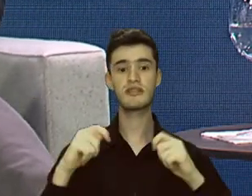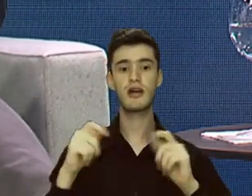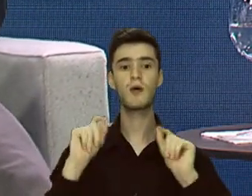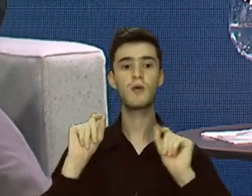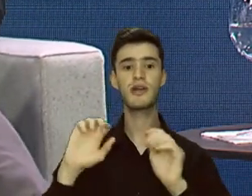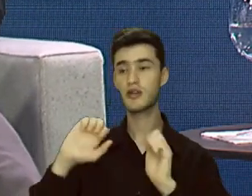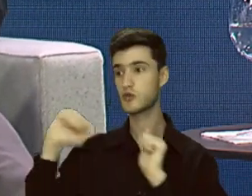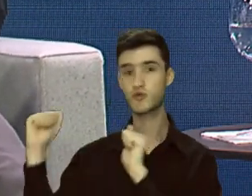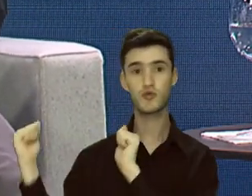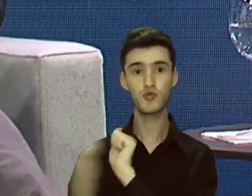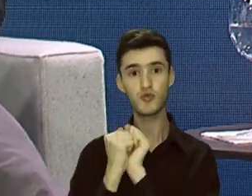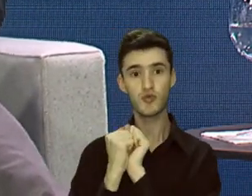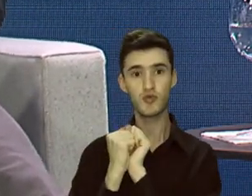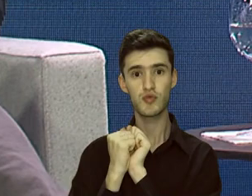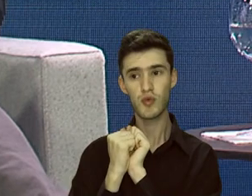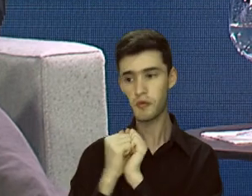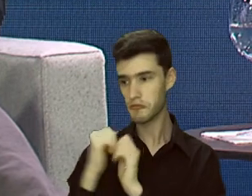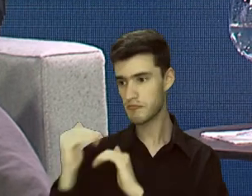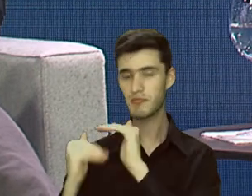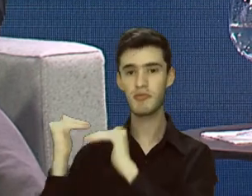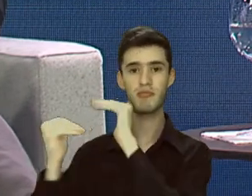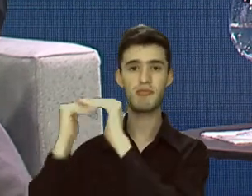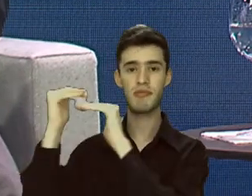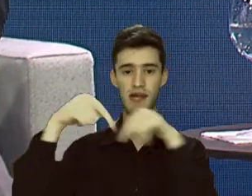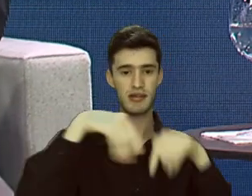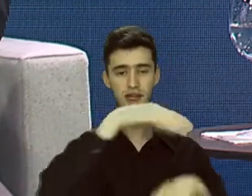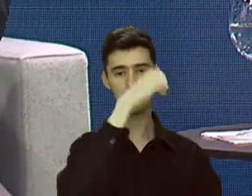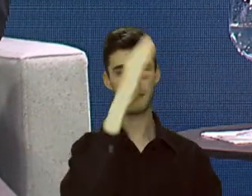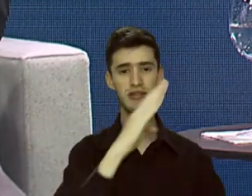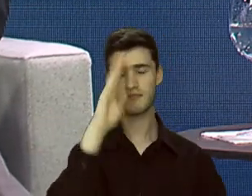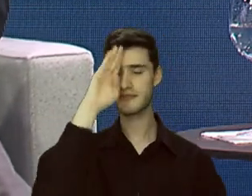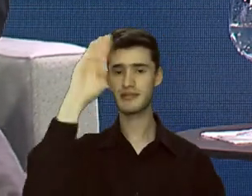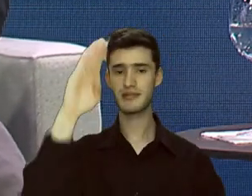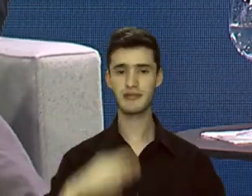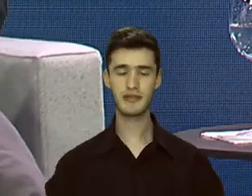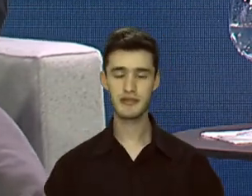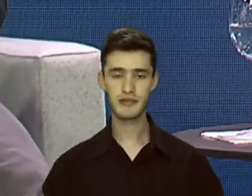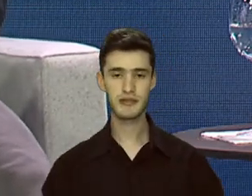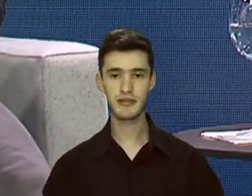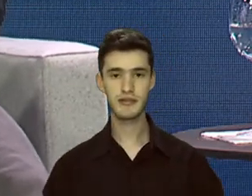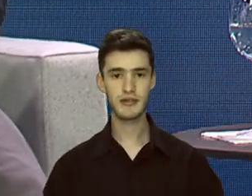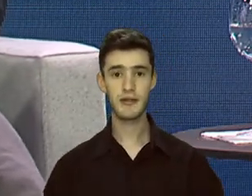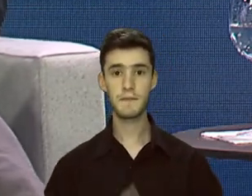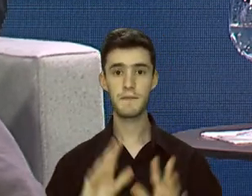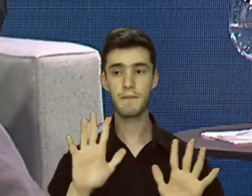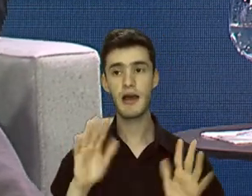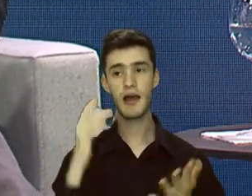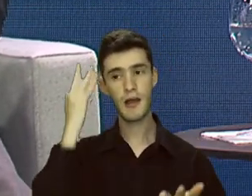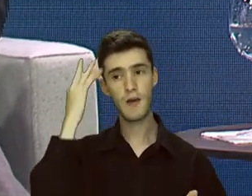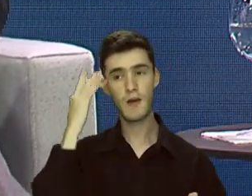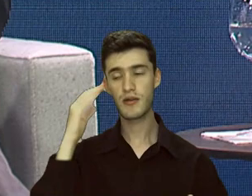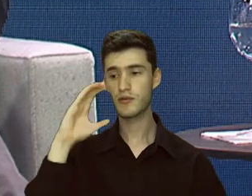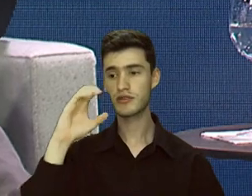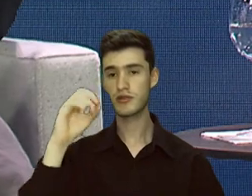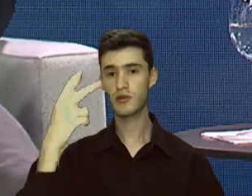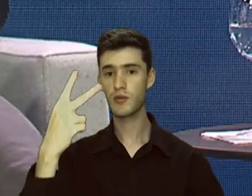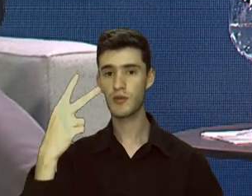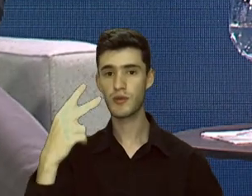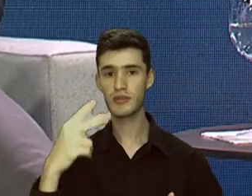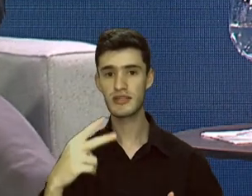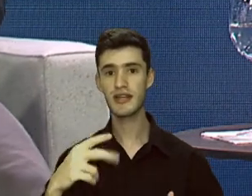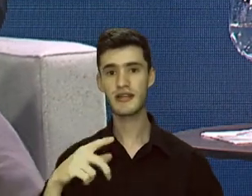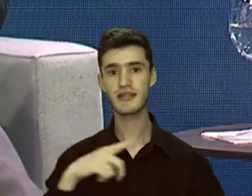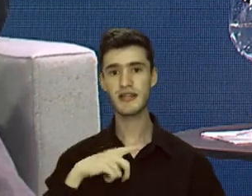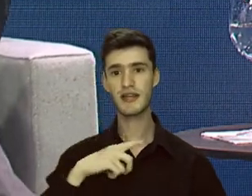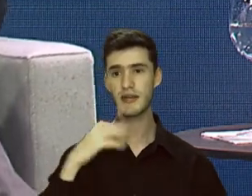voluntário enfim tem tudo para ser escrito aqui no Brasil principalmente mas acho que a essa parte de carbono tem uma beleza principalmente aí para